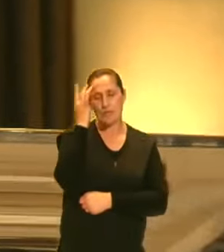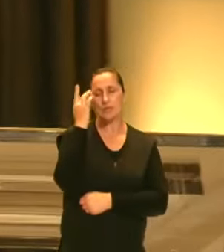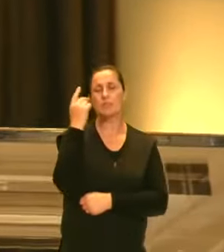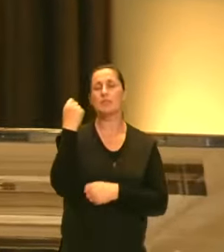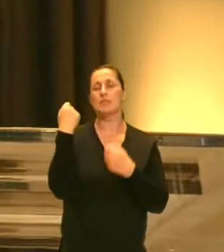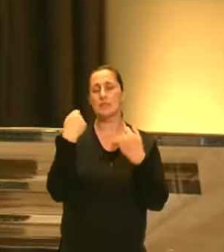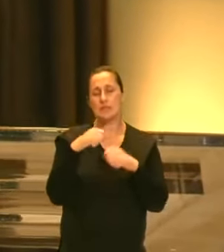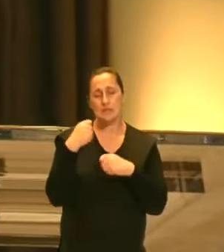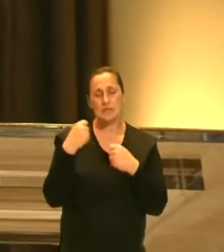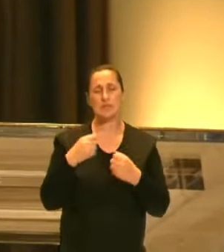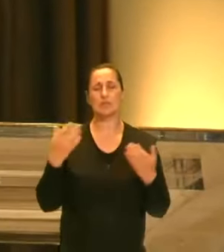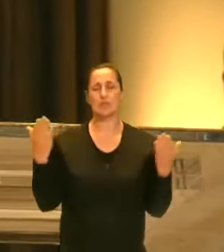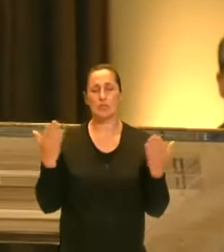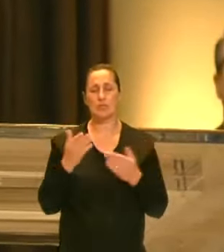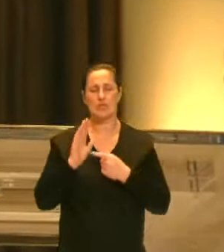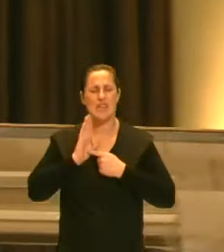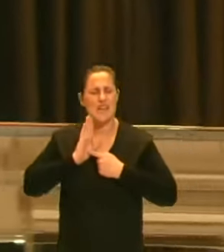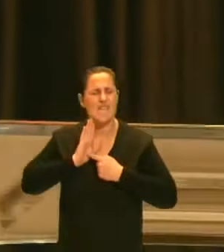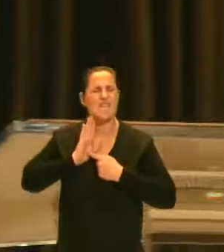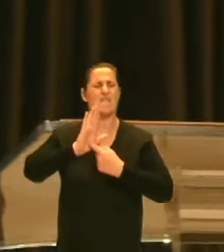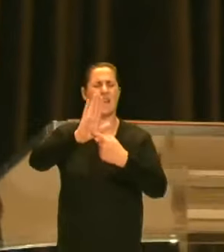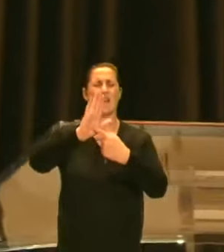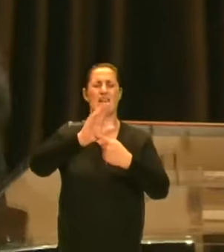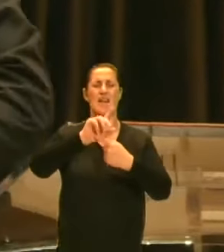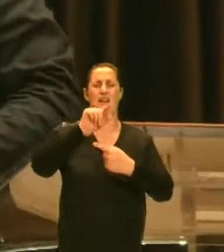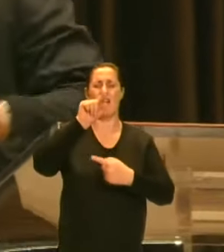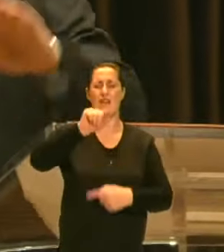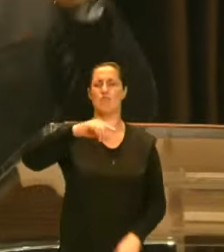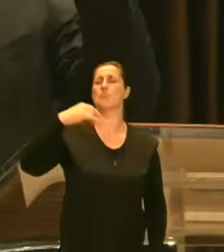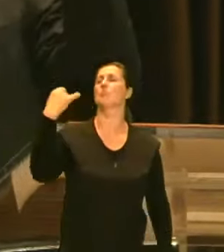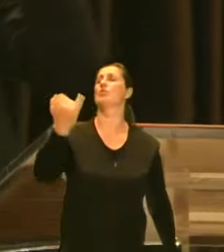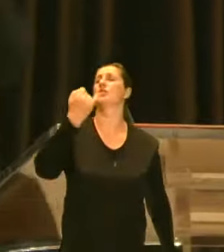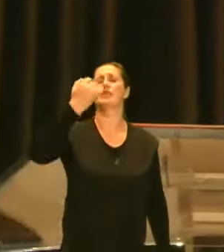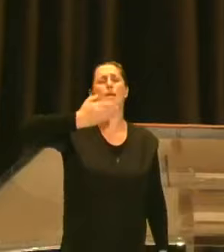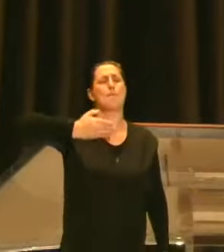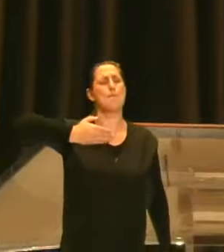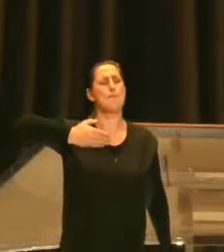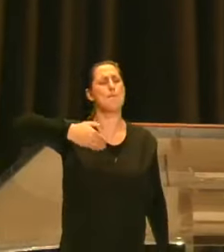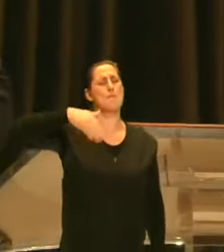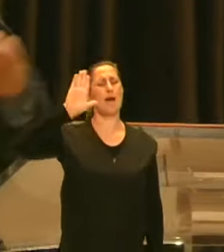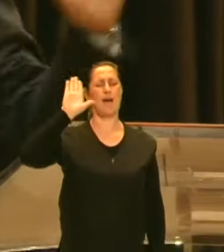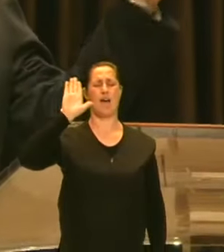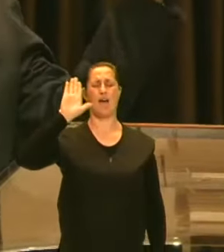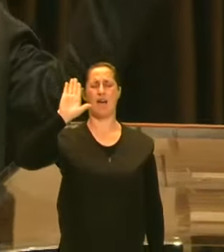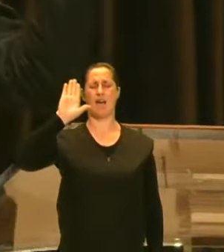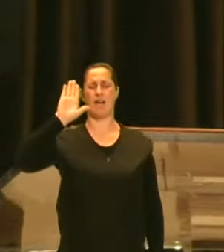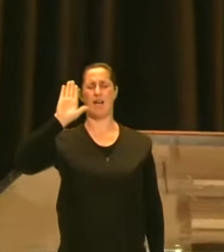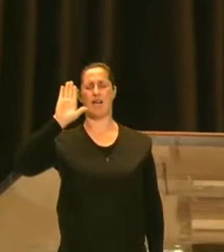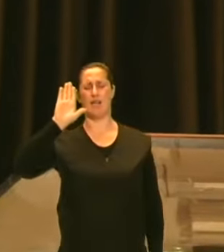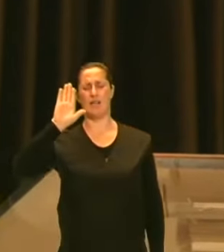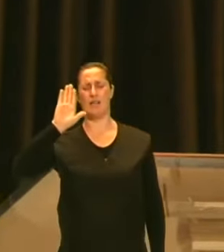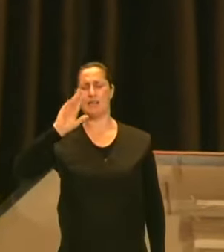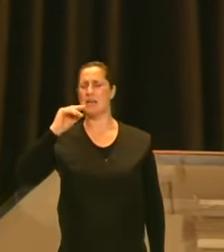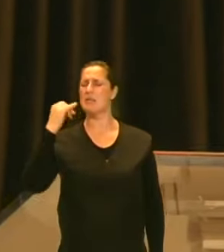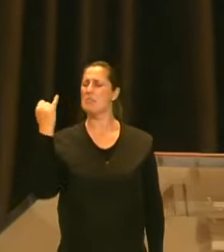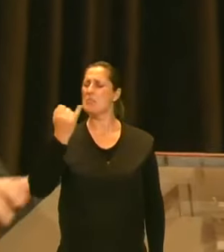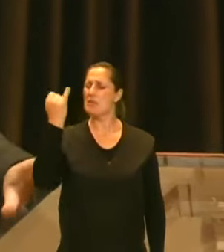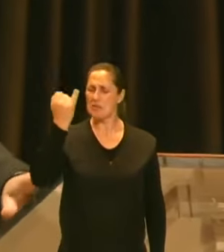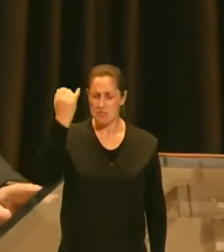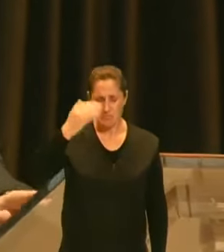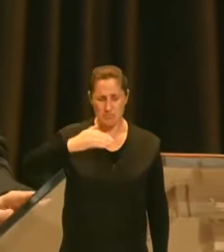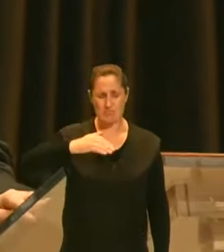Senhor revele ao coração delas que ela vale muito mais. Ela vale muito mais. Ela vale muito